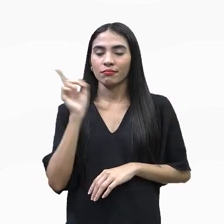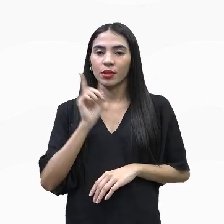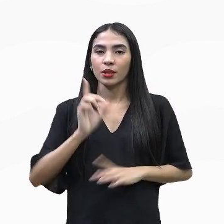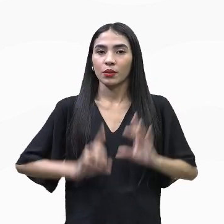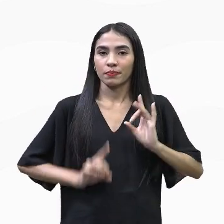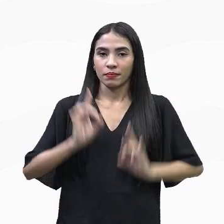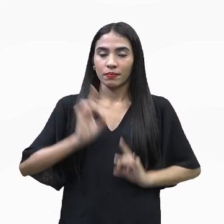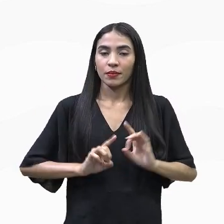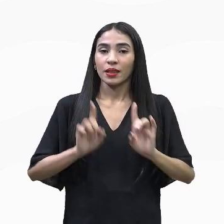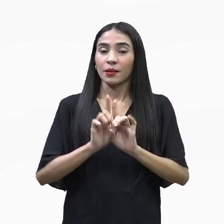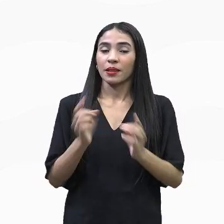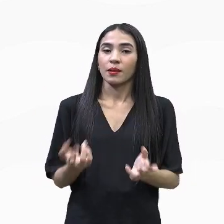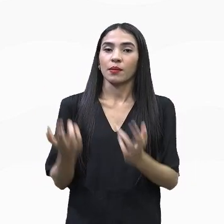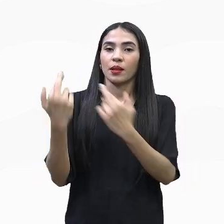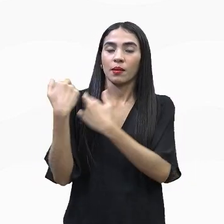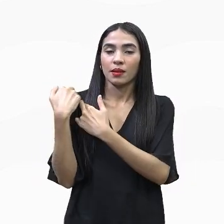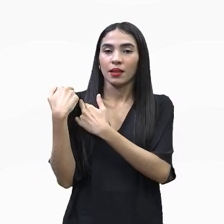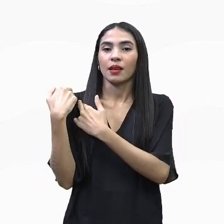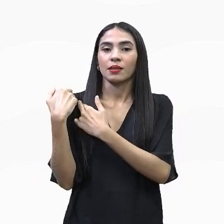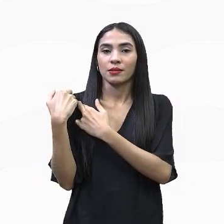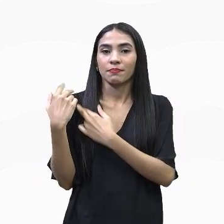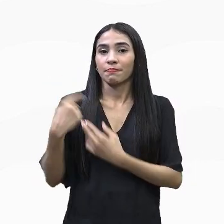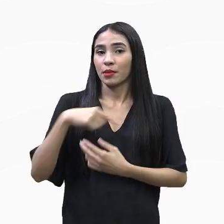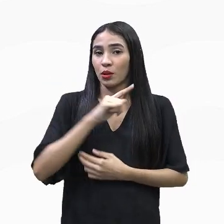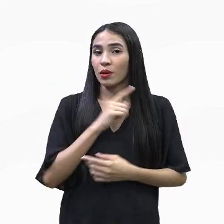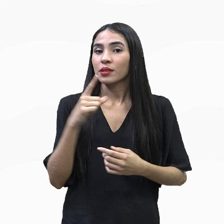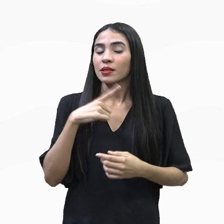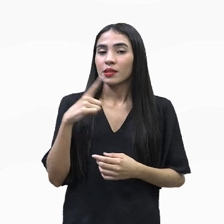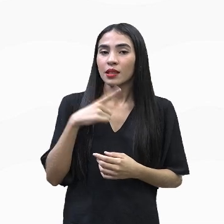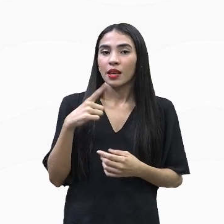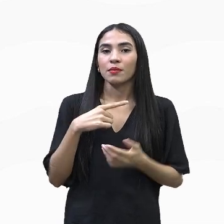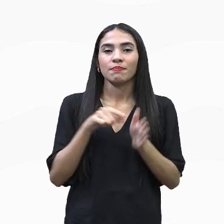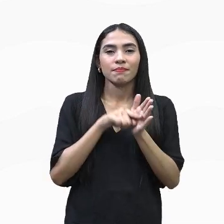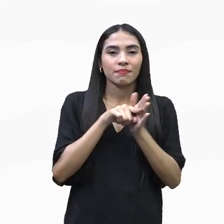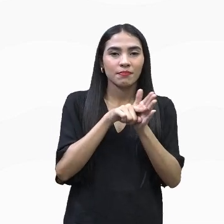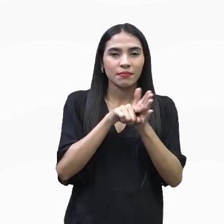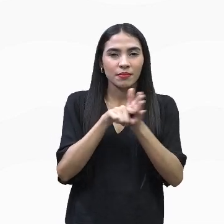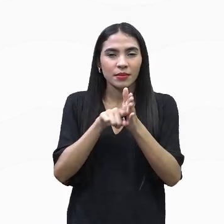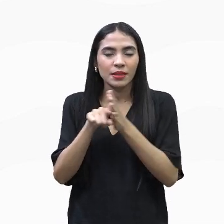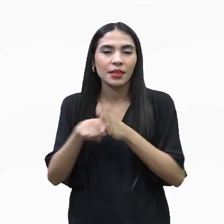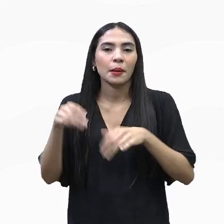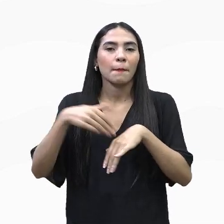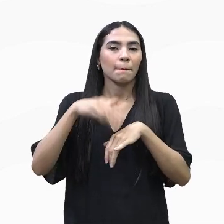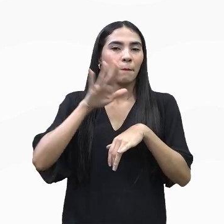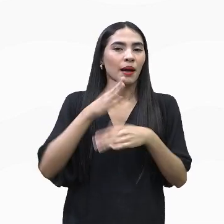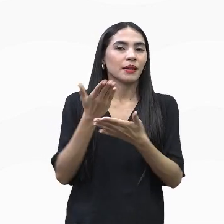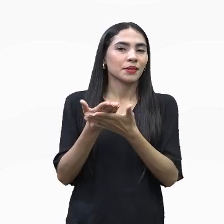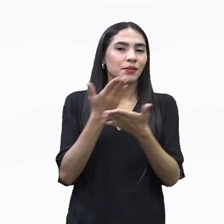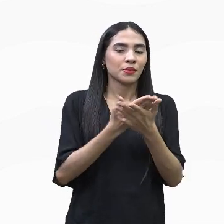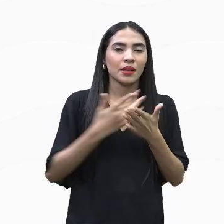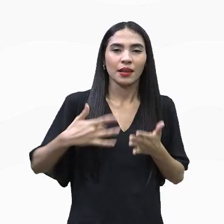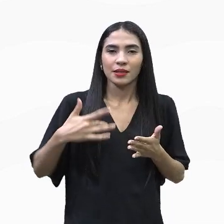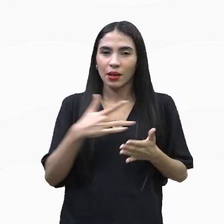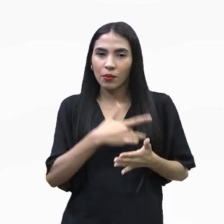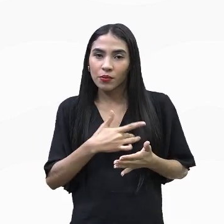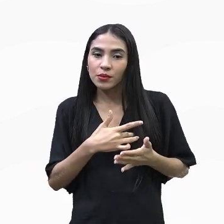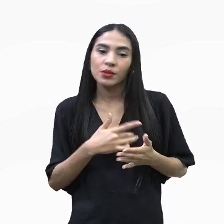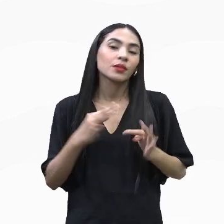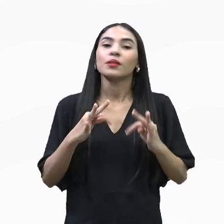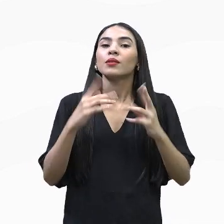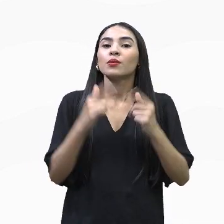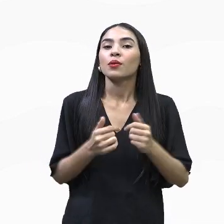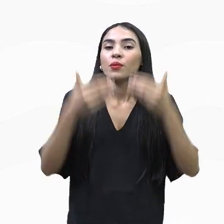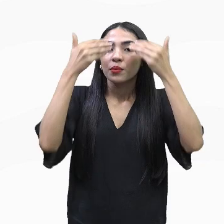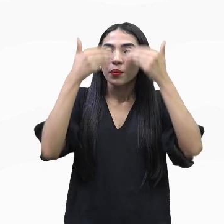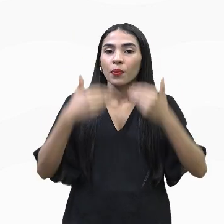a responsabilidade que nós temos em procurar cada vez mais manter a saúde para que todo o